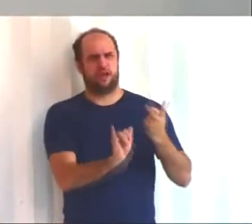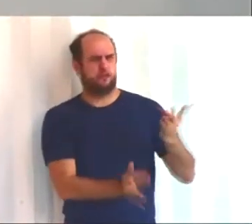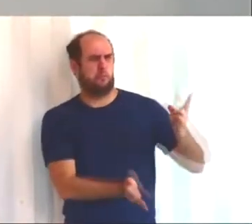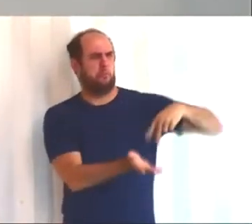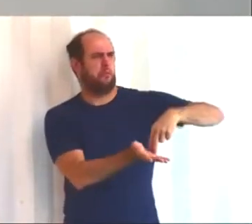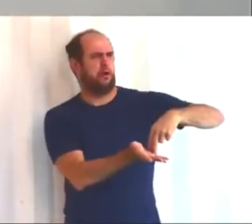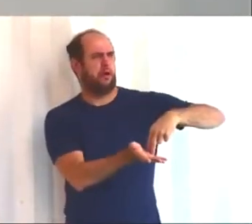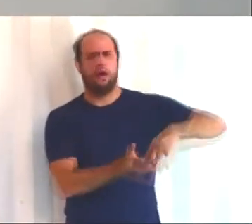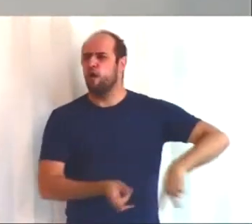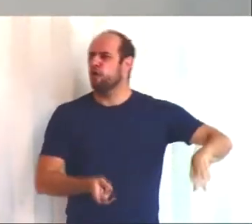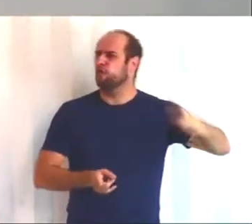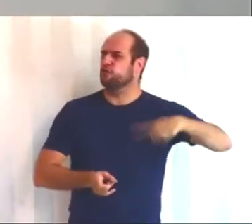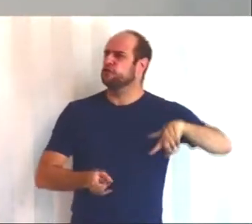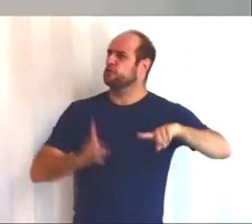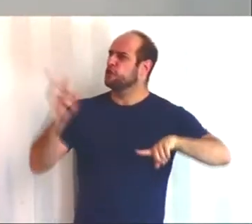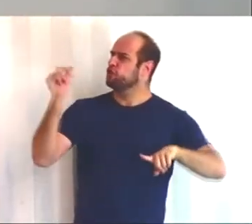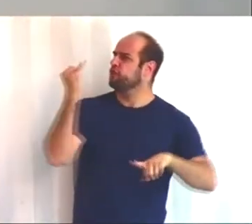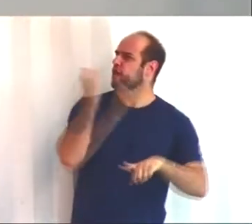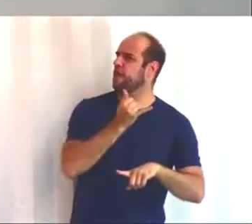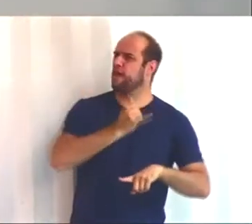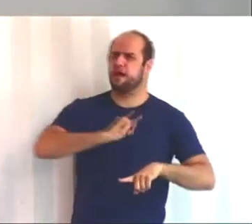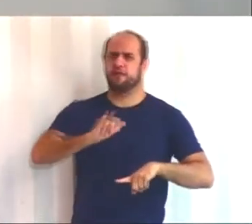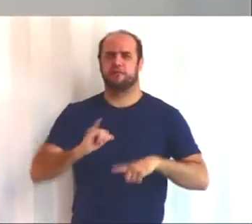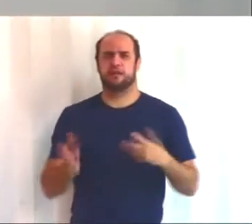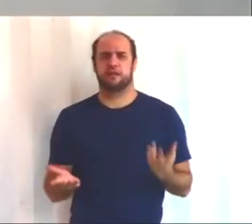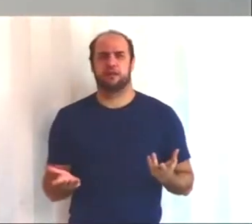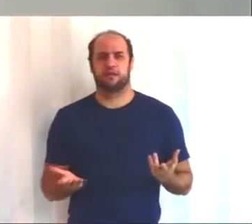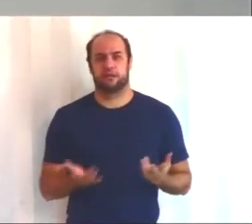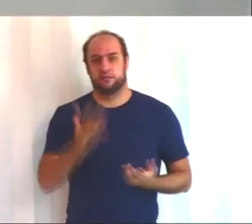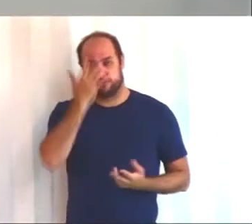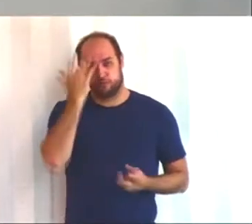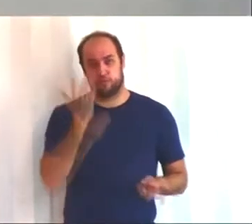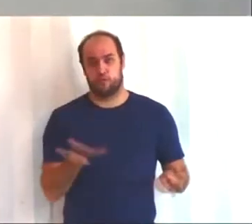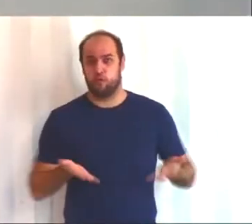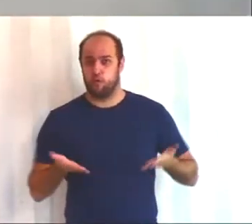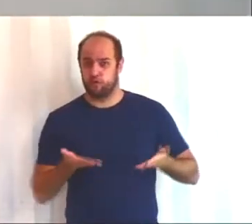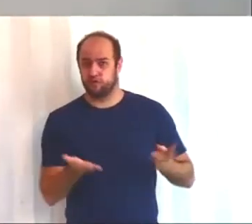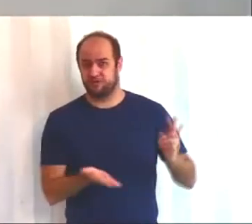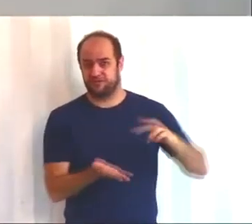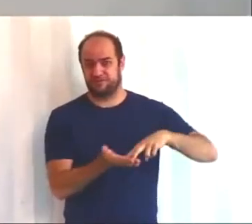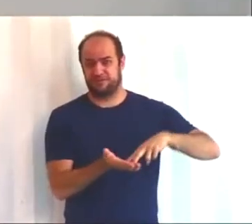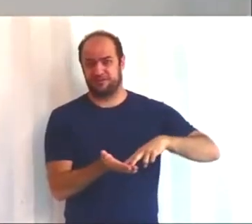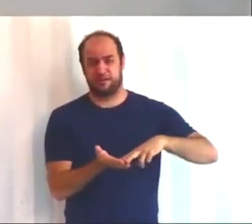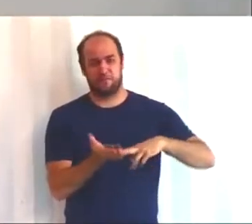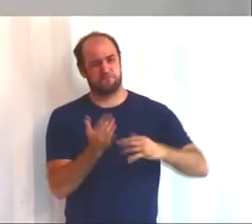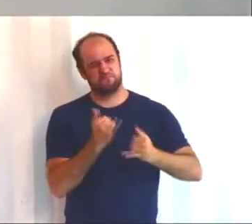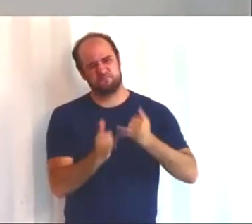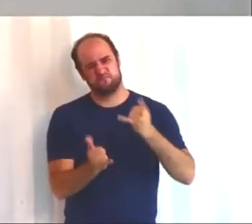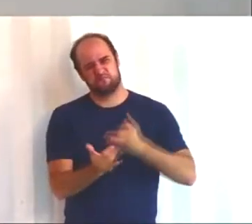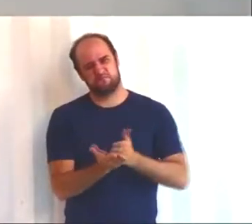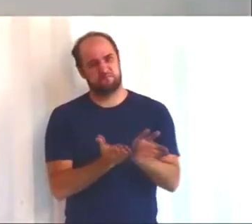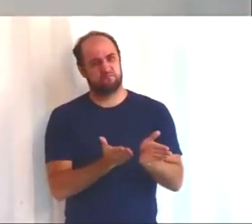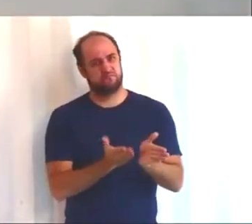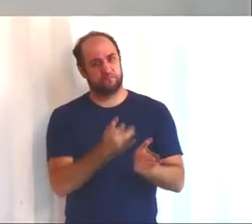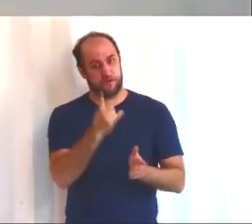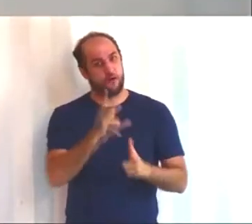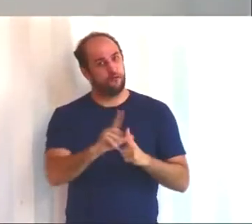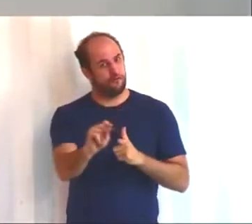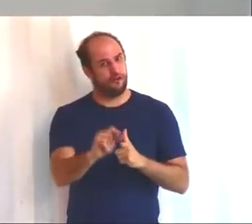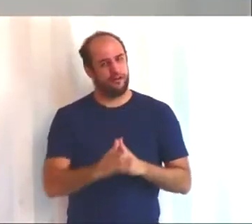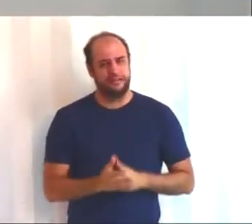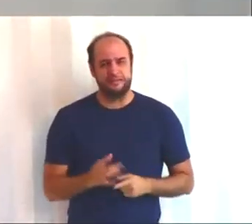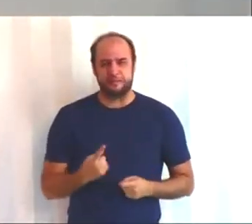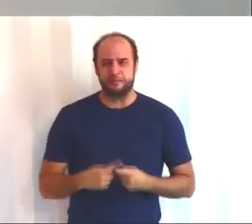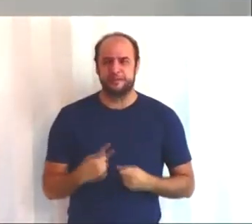para dizer, eis que assim diz o Senhor. Quando alguém se levanta e faz isso, foge, Nick, foge, corre, porque